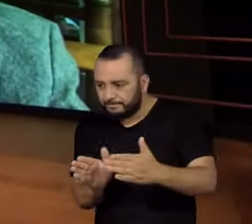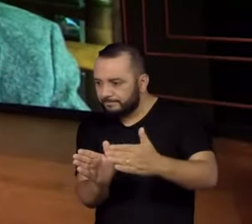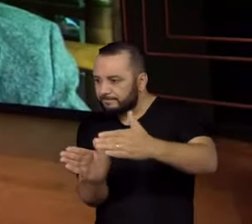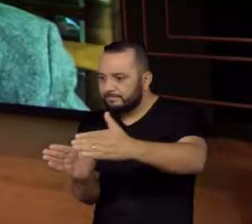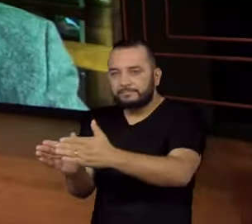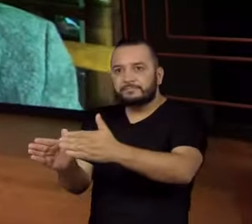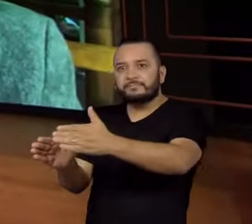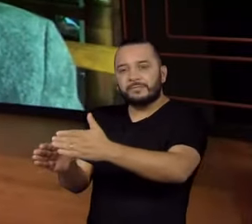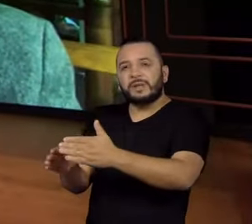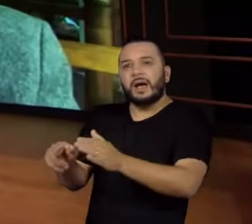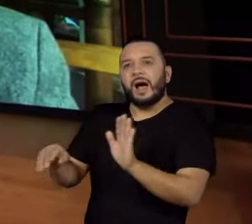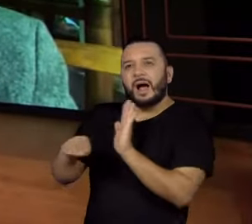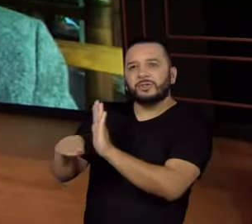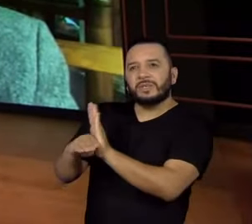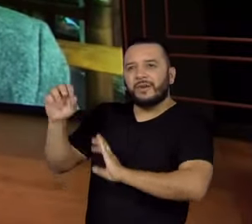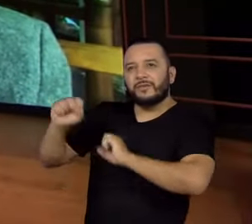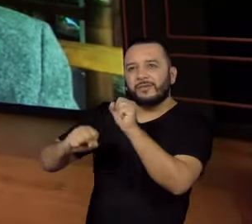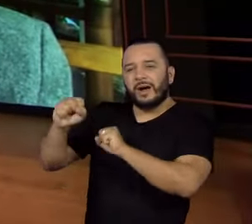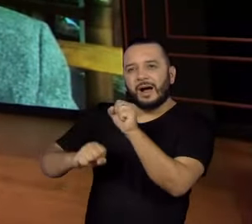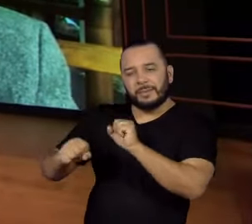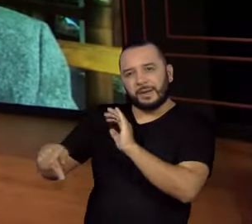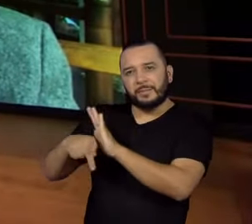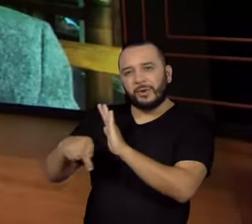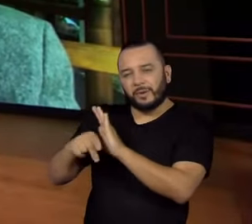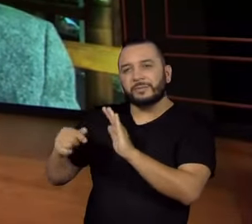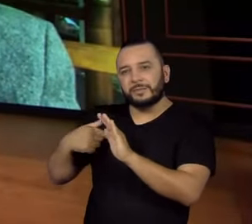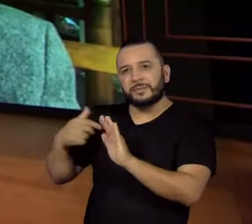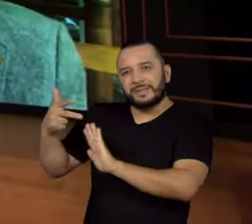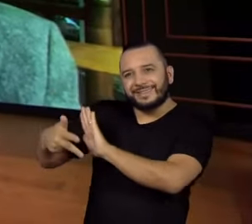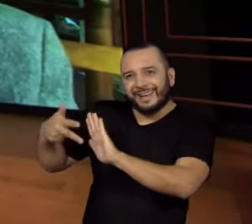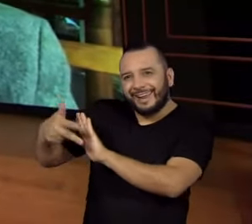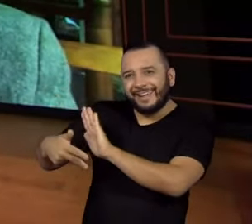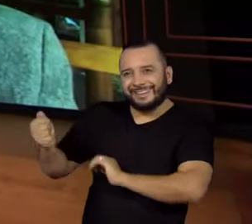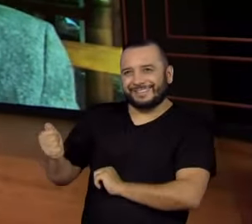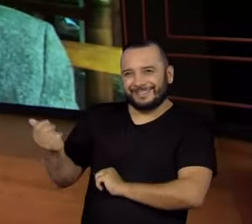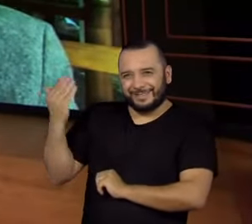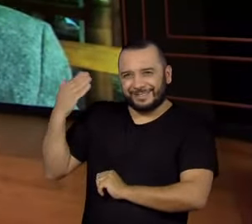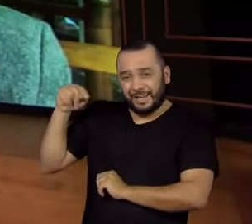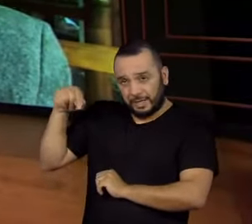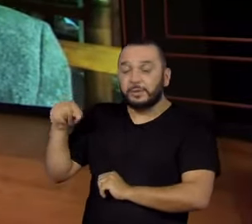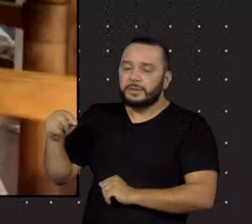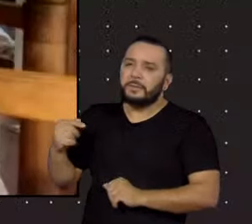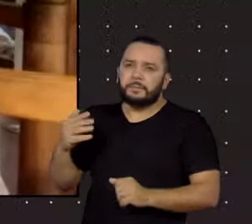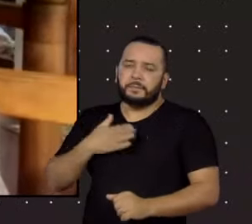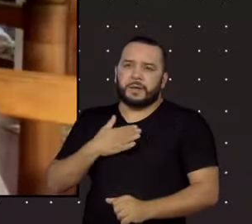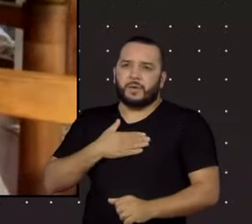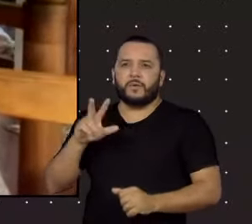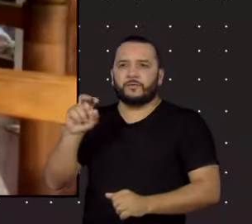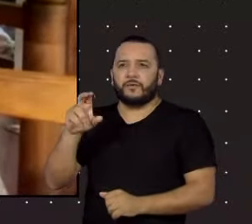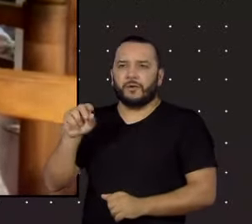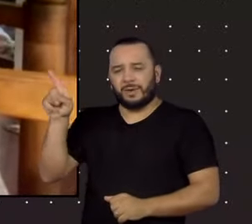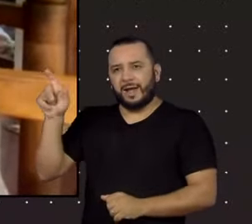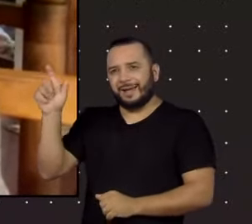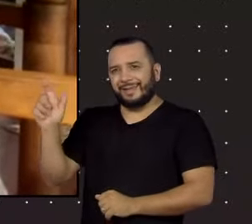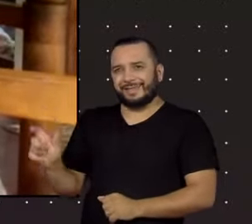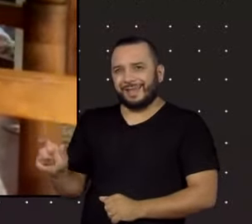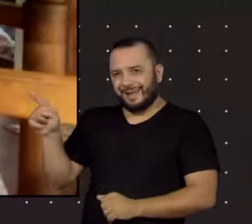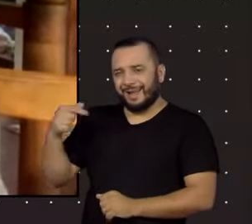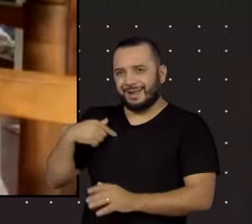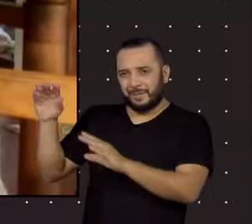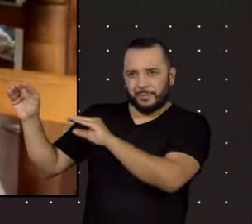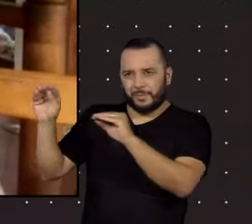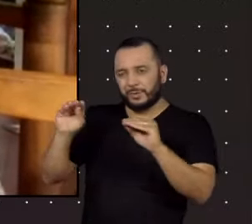resfriava as caldeiras das grandes locomotivas. E o meu avô, que veio da Itália, lá do sul da Calábria, né? Uma pequena cidadezinha